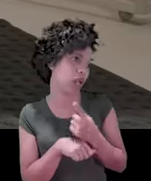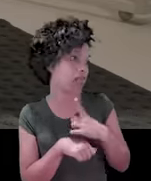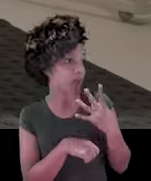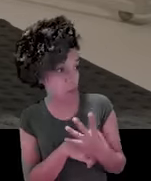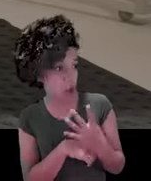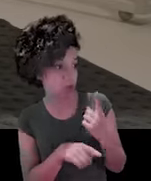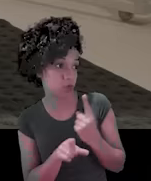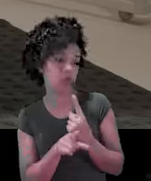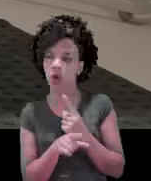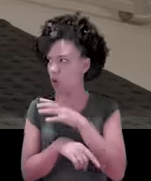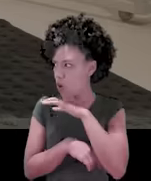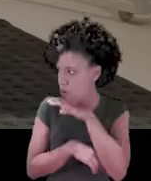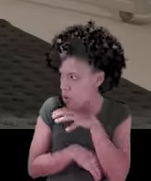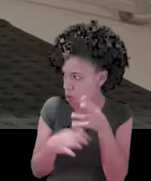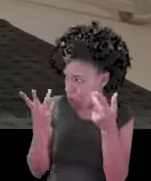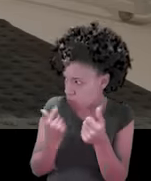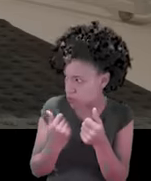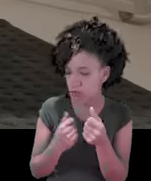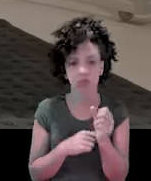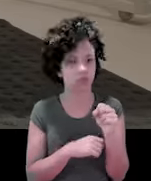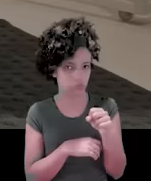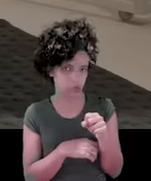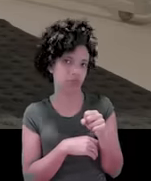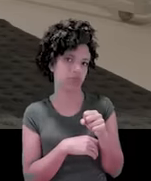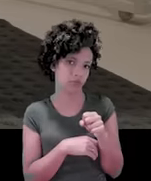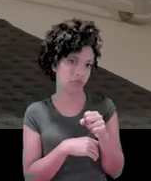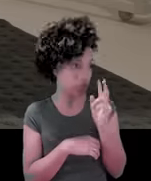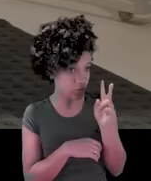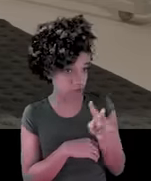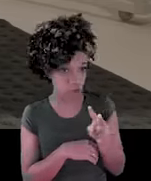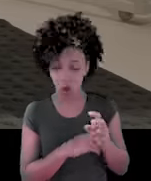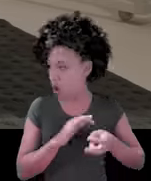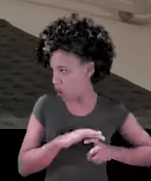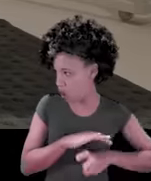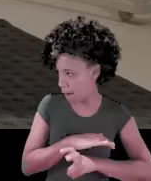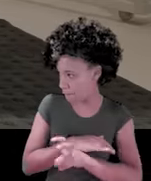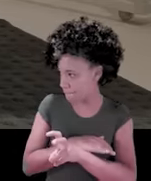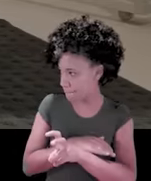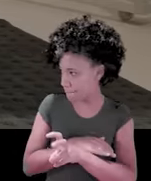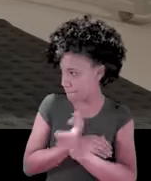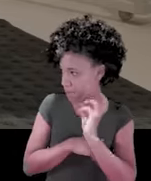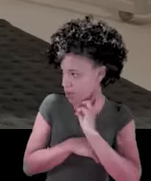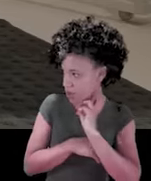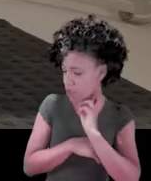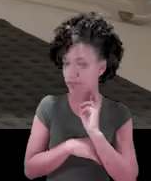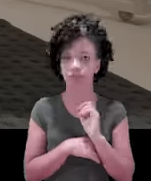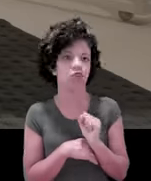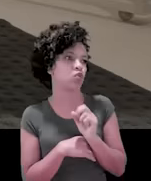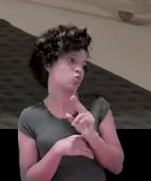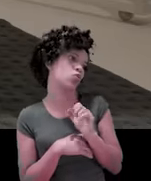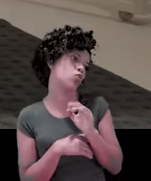quatro Encontro com onça Ah E eles vêm cobra é uma